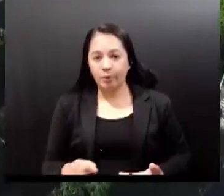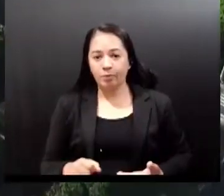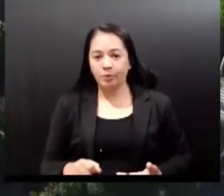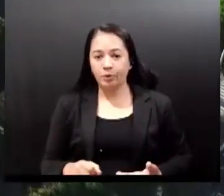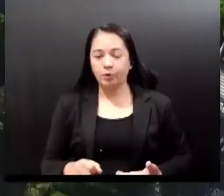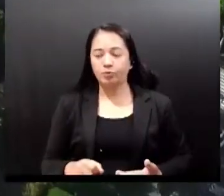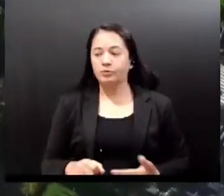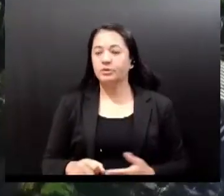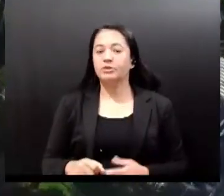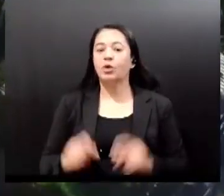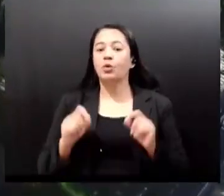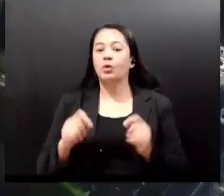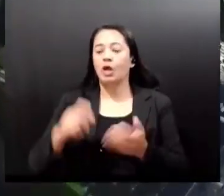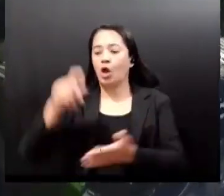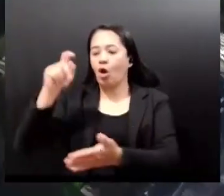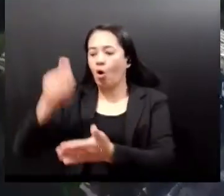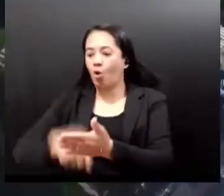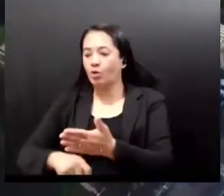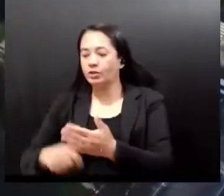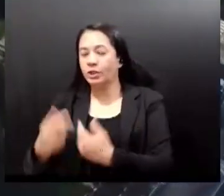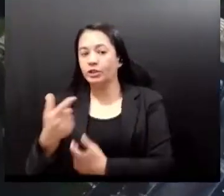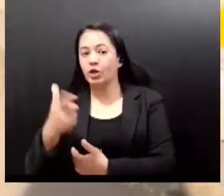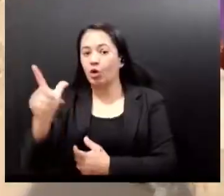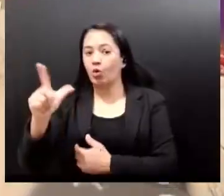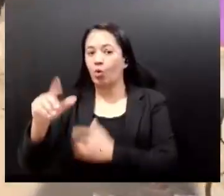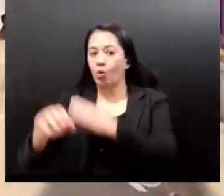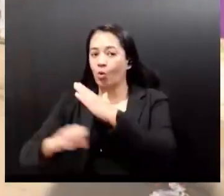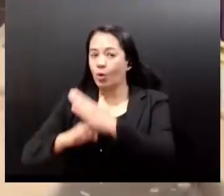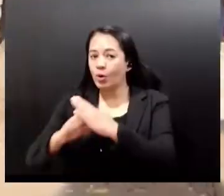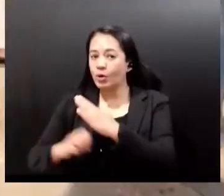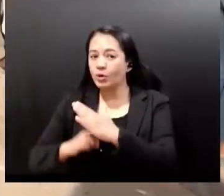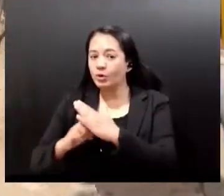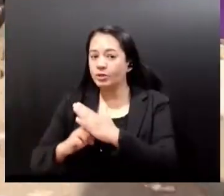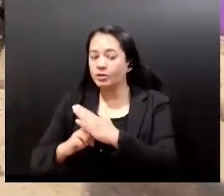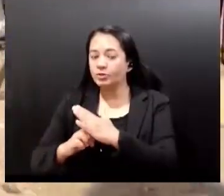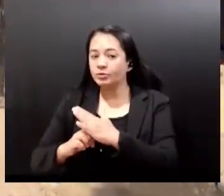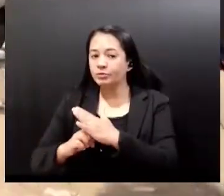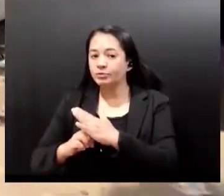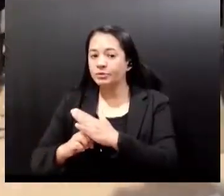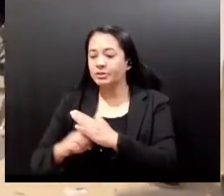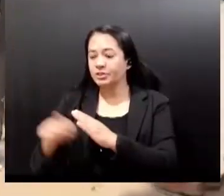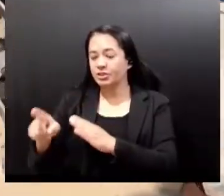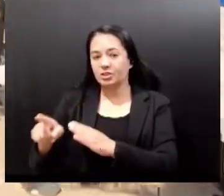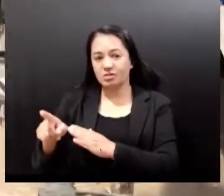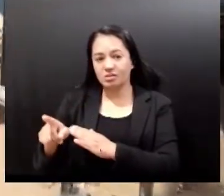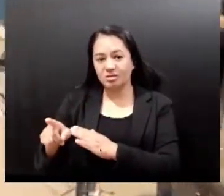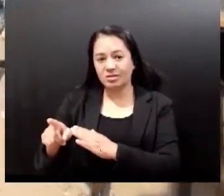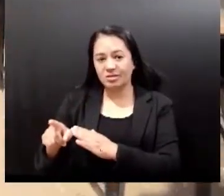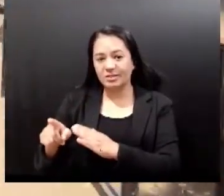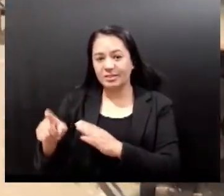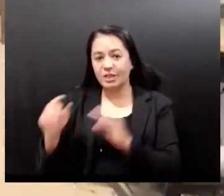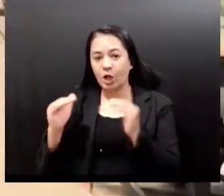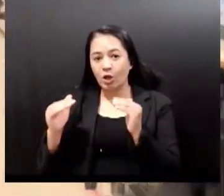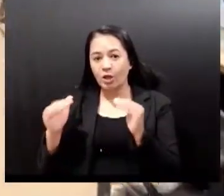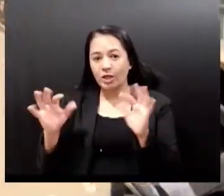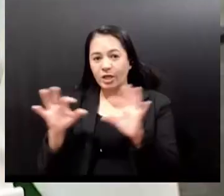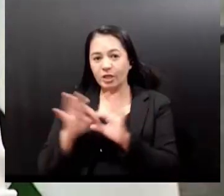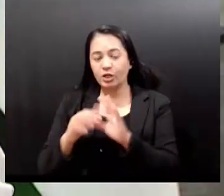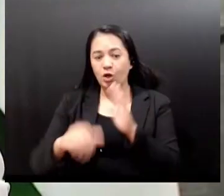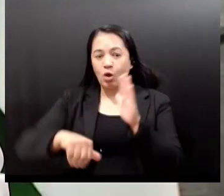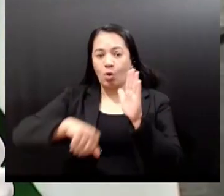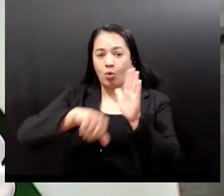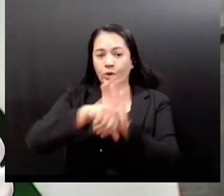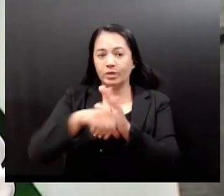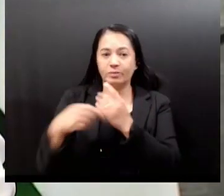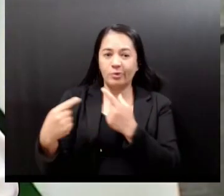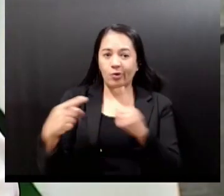celebre contratos ou participe de licitações com empresas que tenham ligação com crimes contra a humanidade.